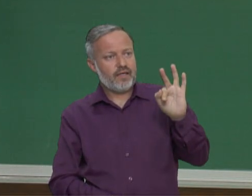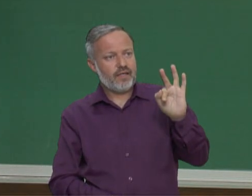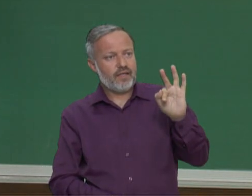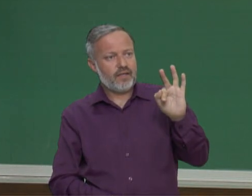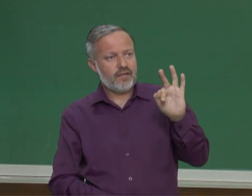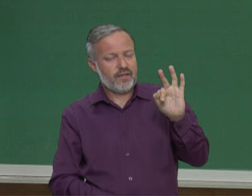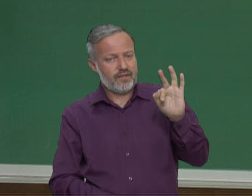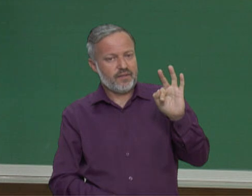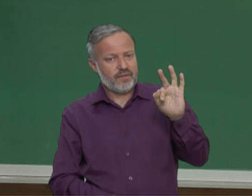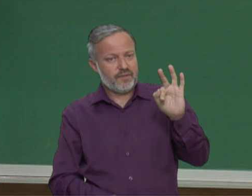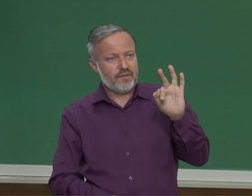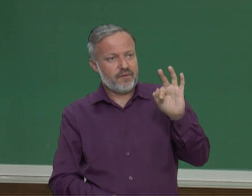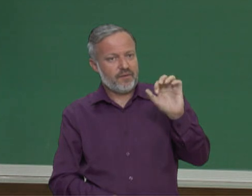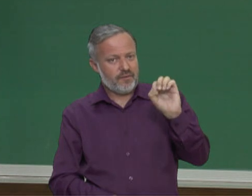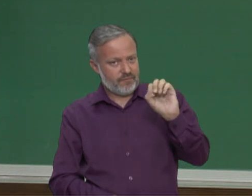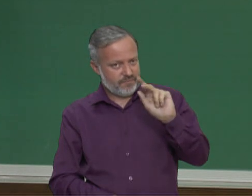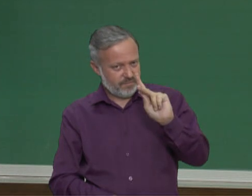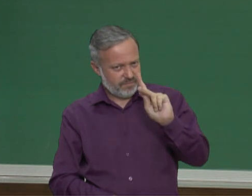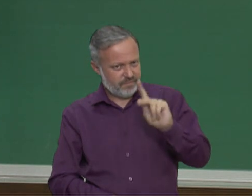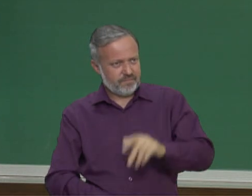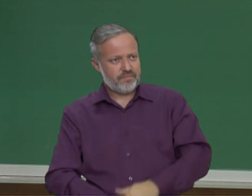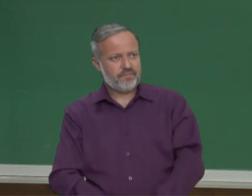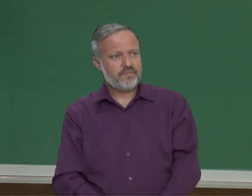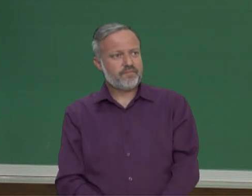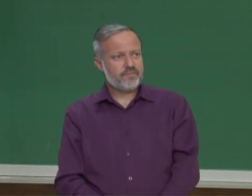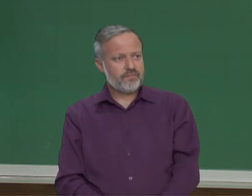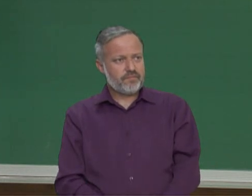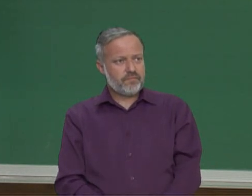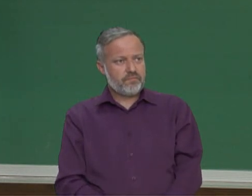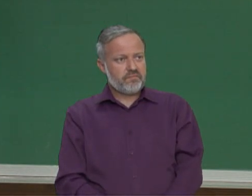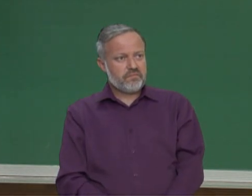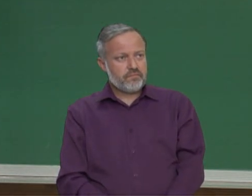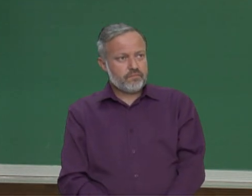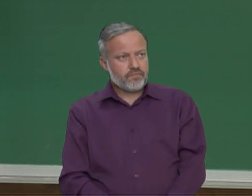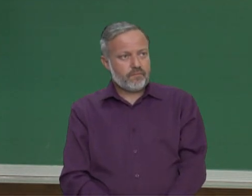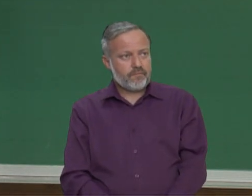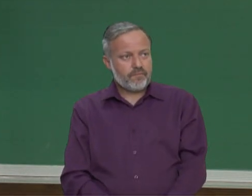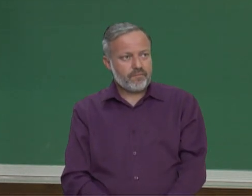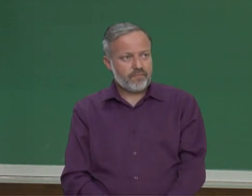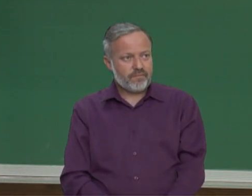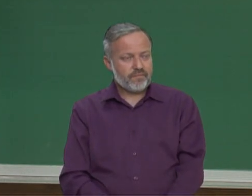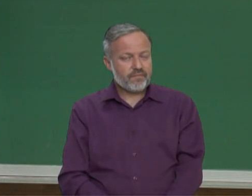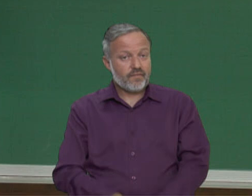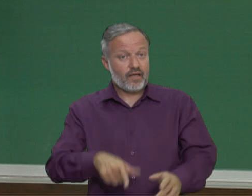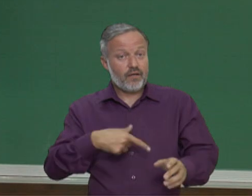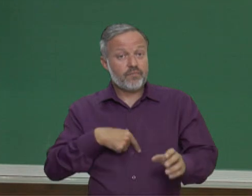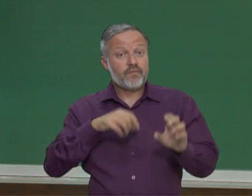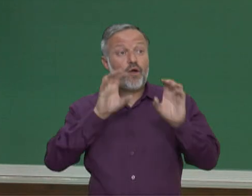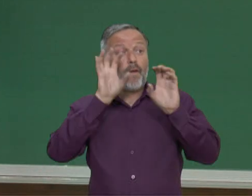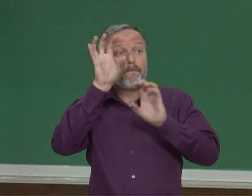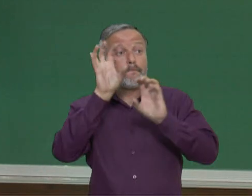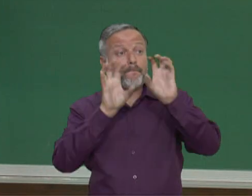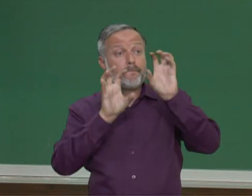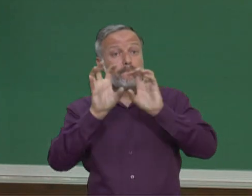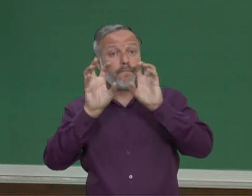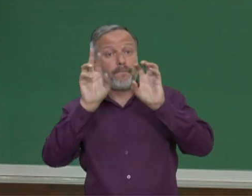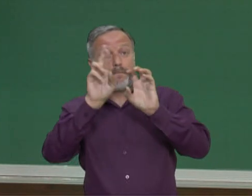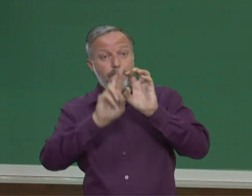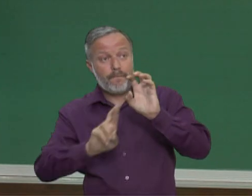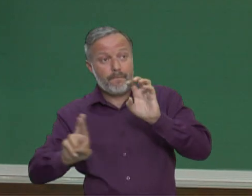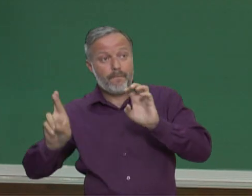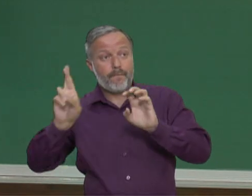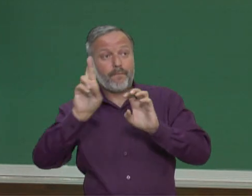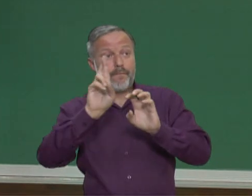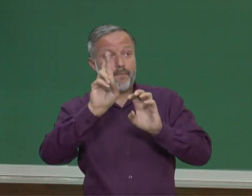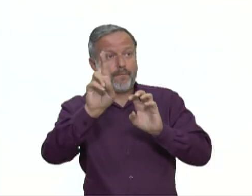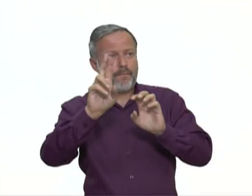nações mais favorecidas, tá bom? Vamos lá? Os principais blocos regionais. Por que